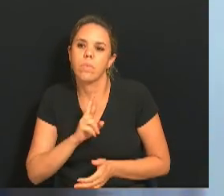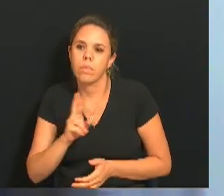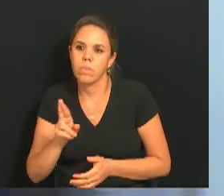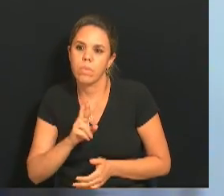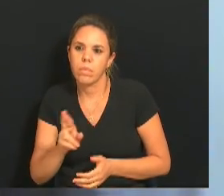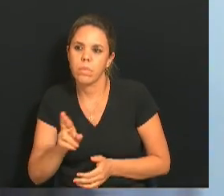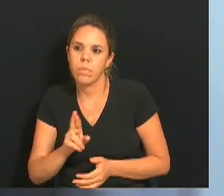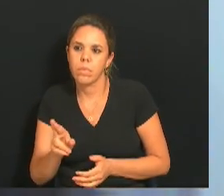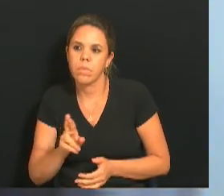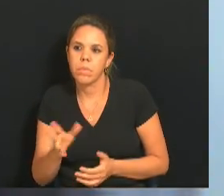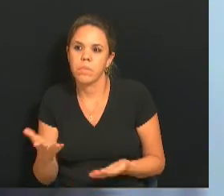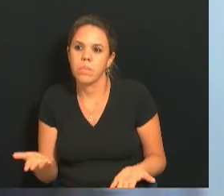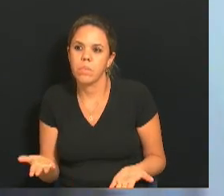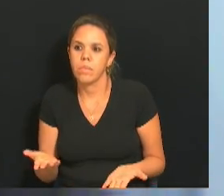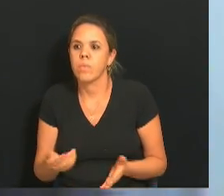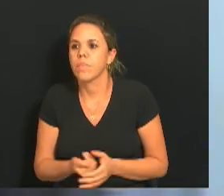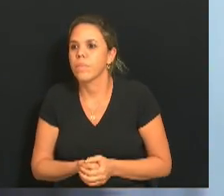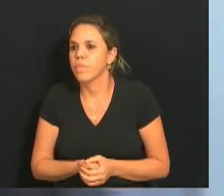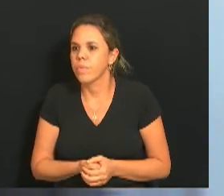Educação produziu.